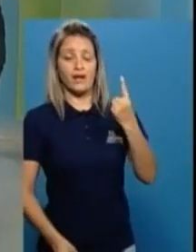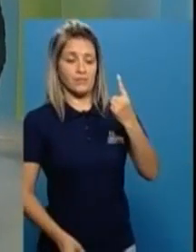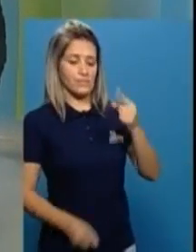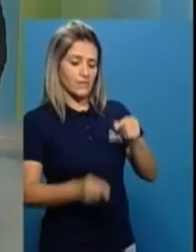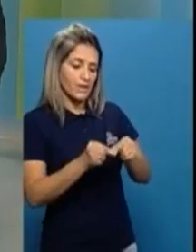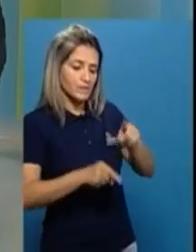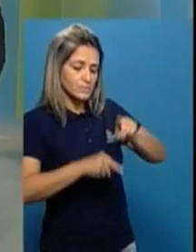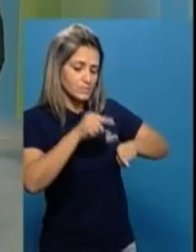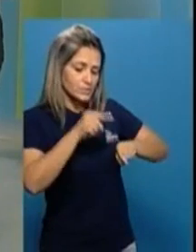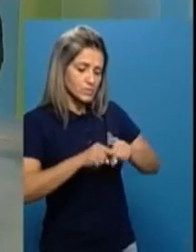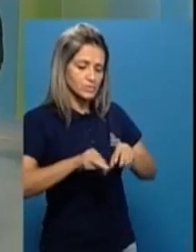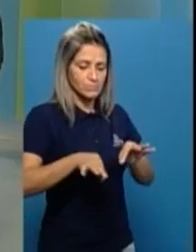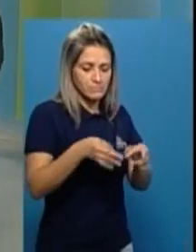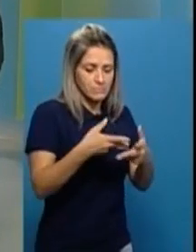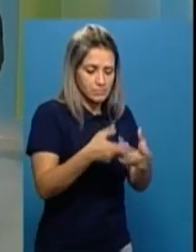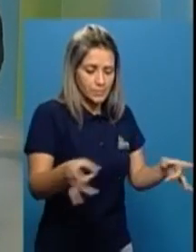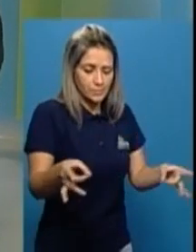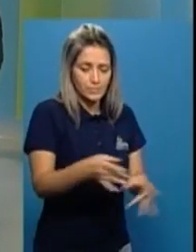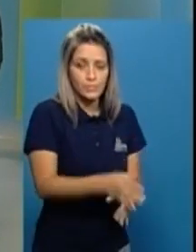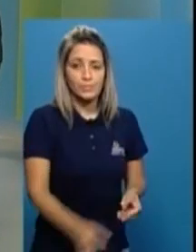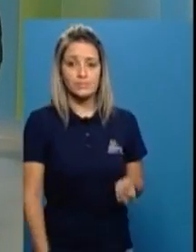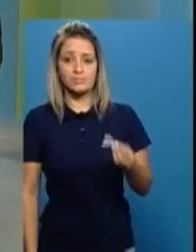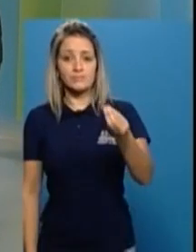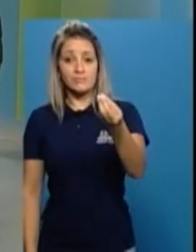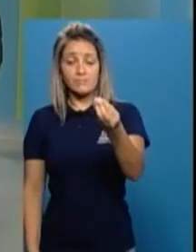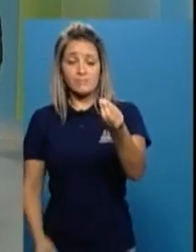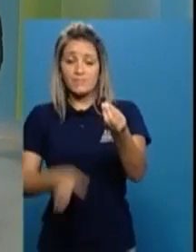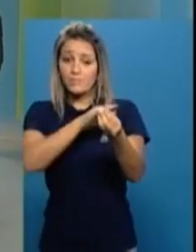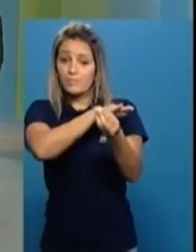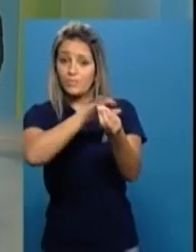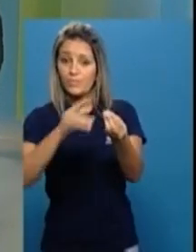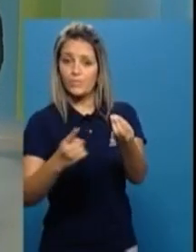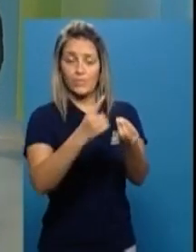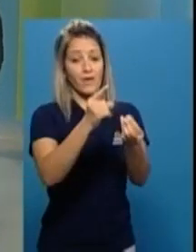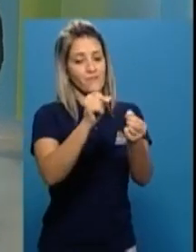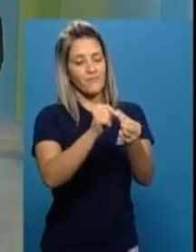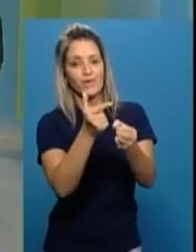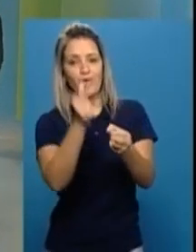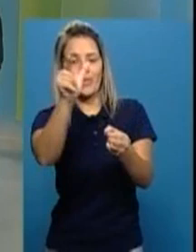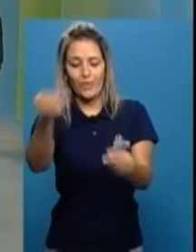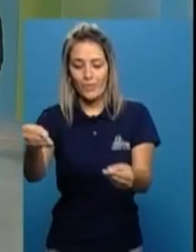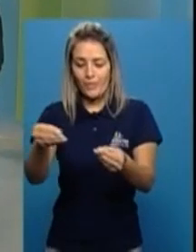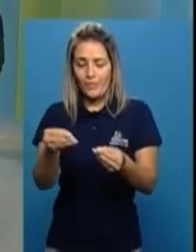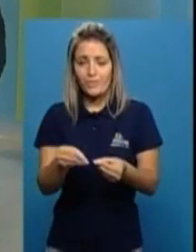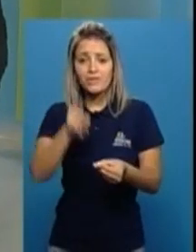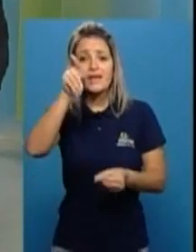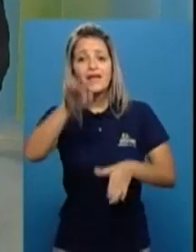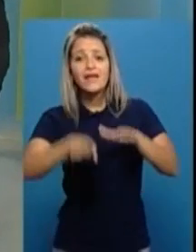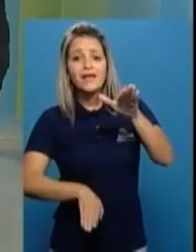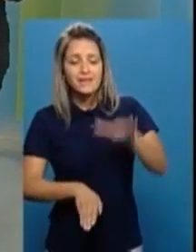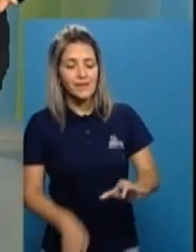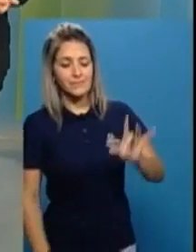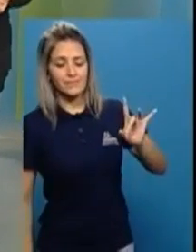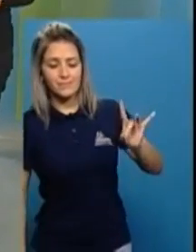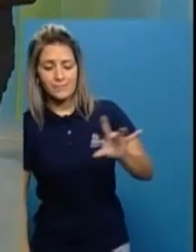ou mesmo alterado à medida que ele é produzido, e sendo específico, para